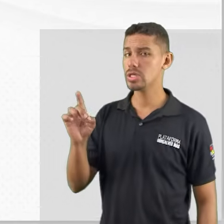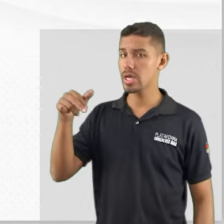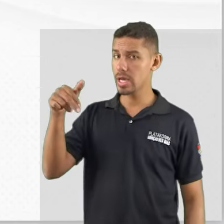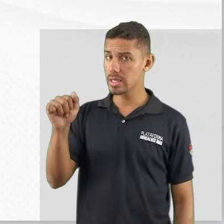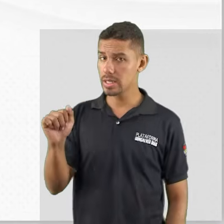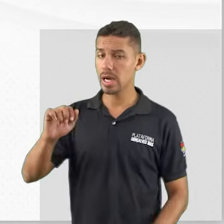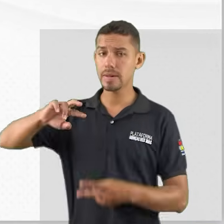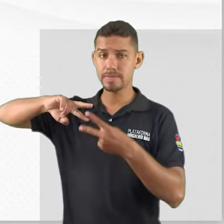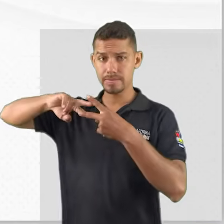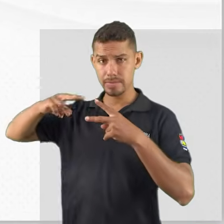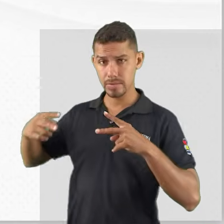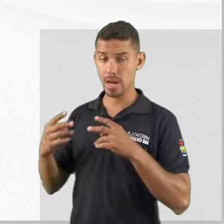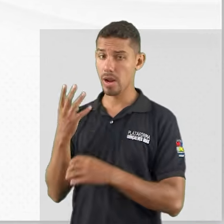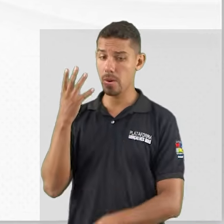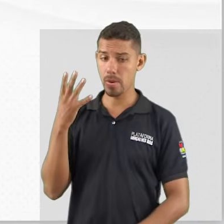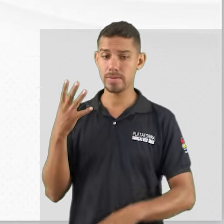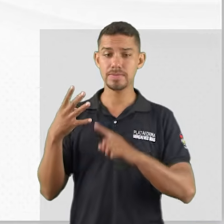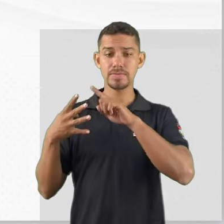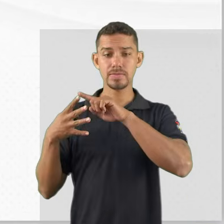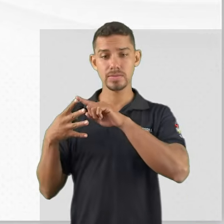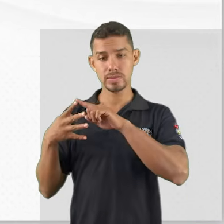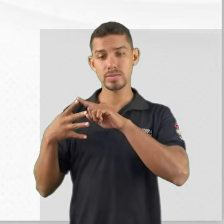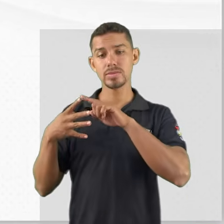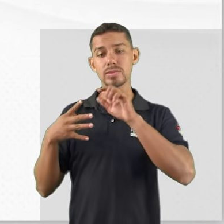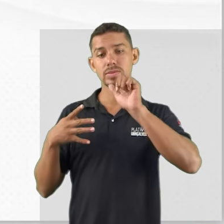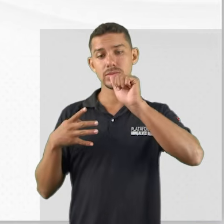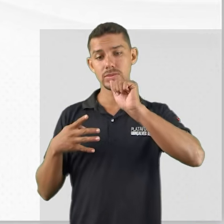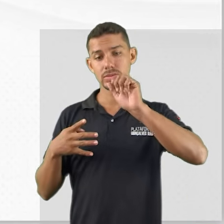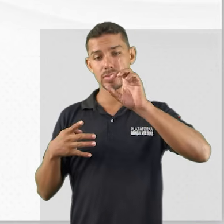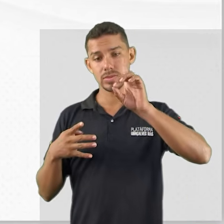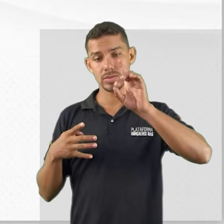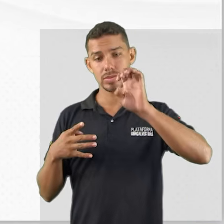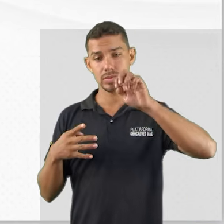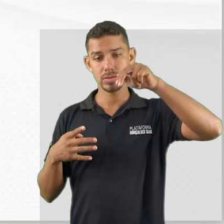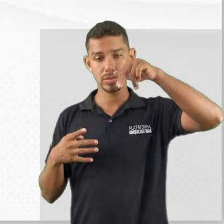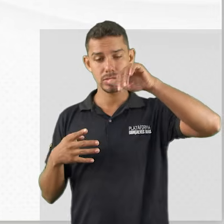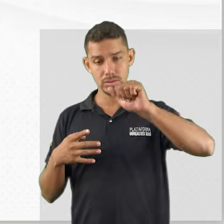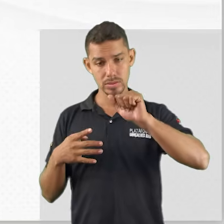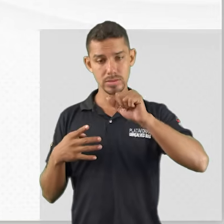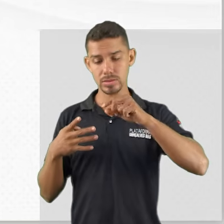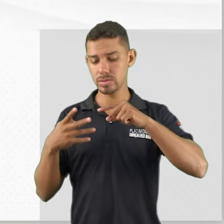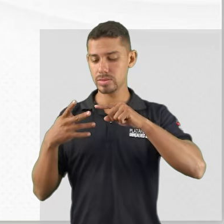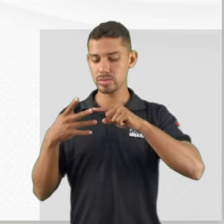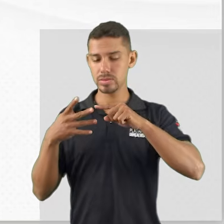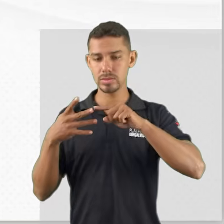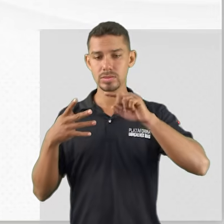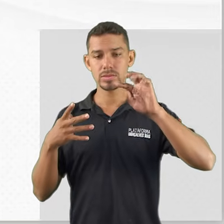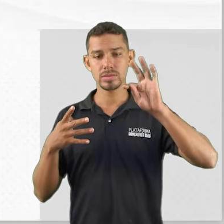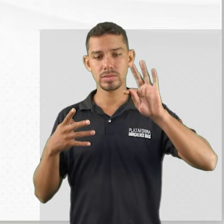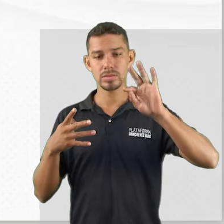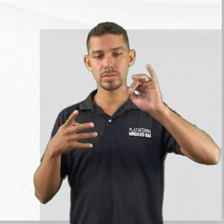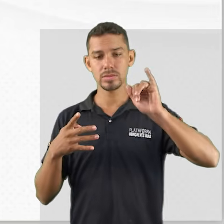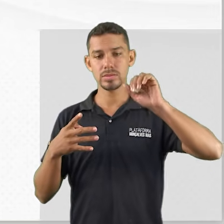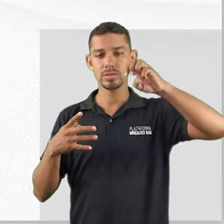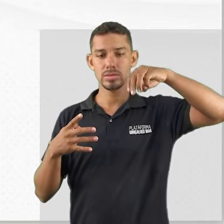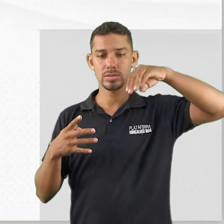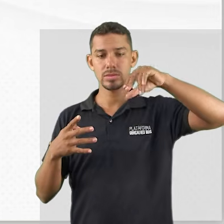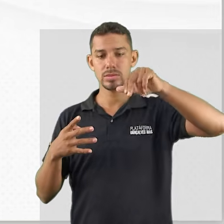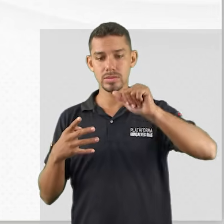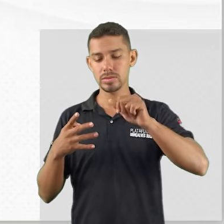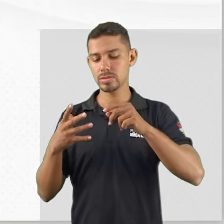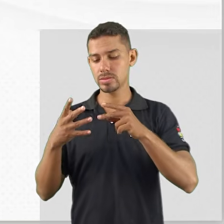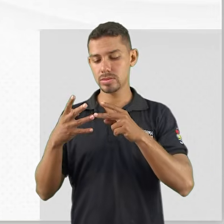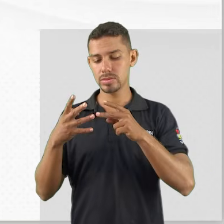pode ser de 4 formas. Ela pode ser uma base nitrogenada chamada de adenina, ou uma base nitrogenada chamada de